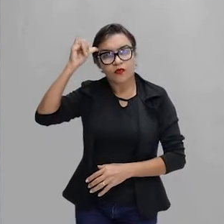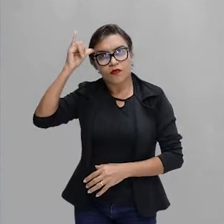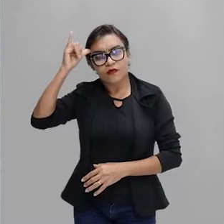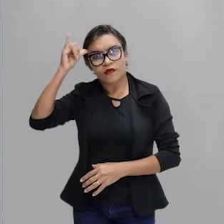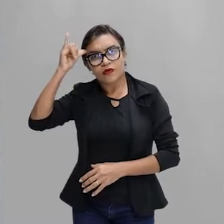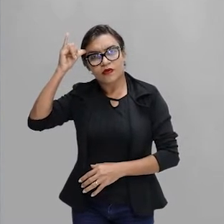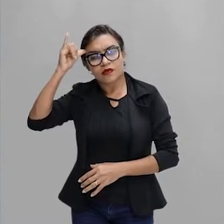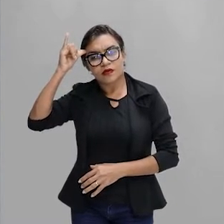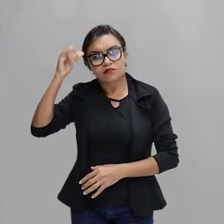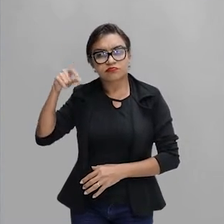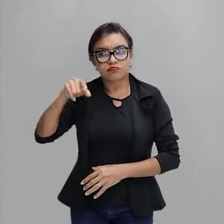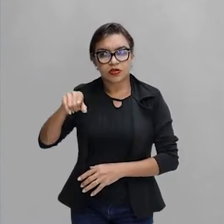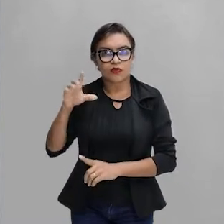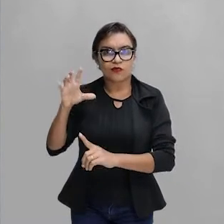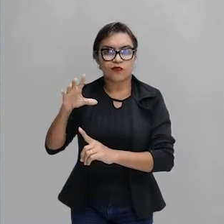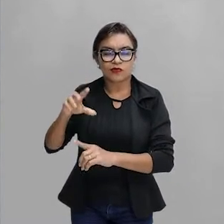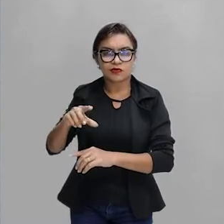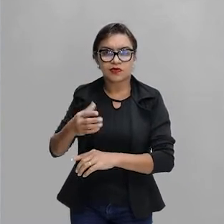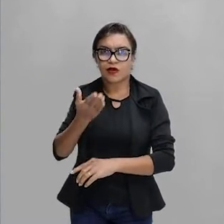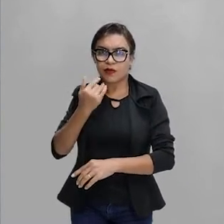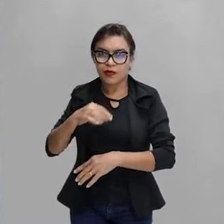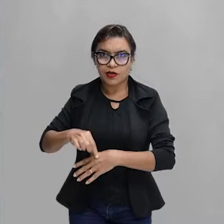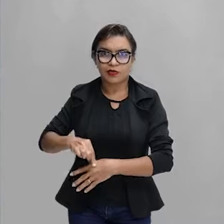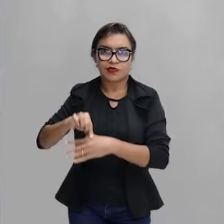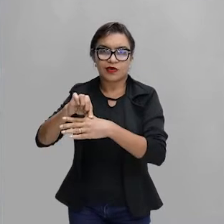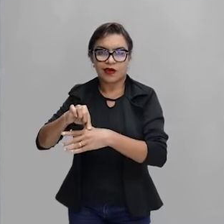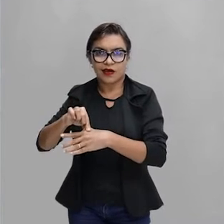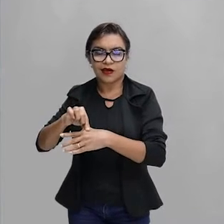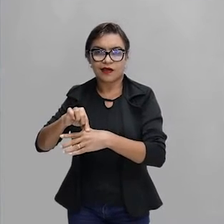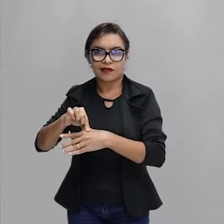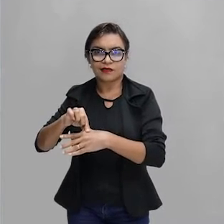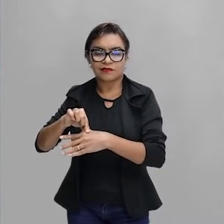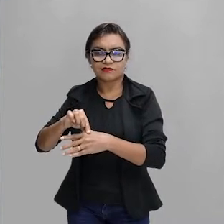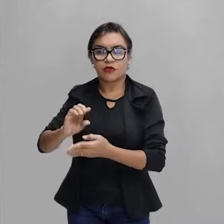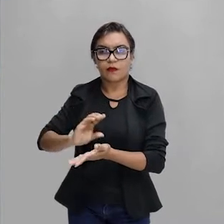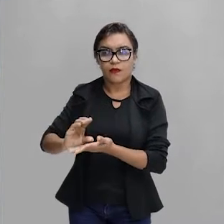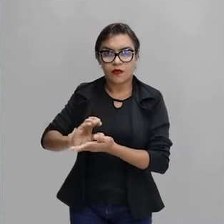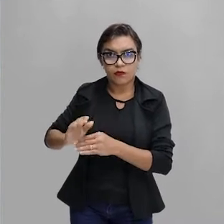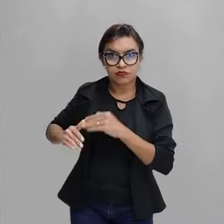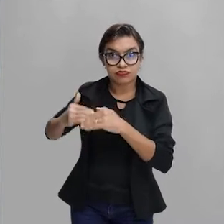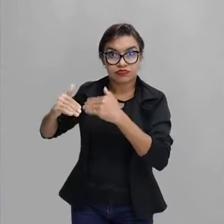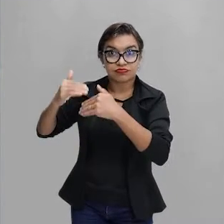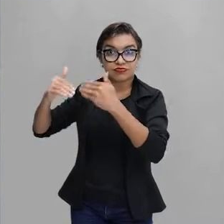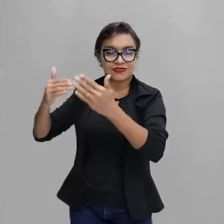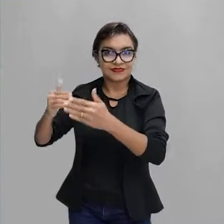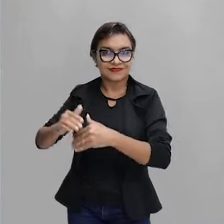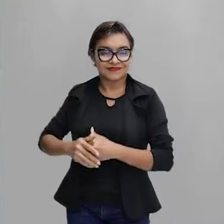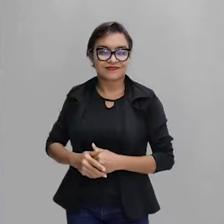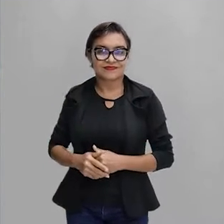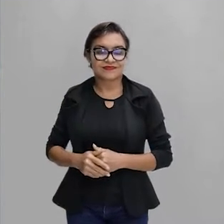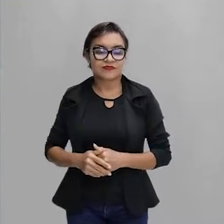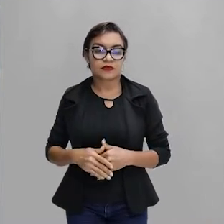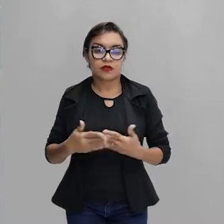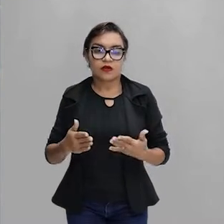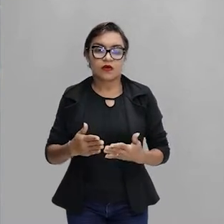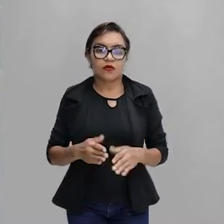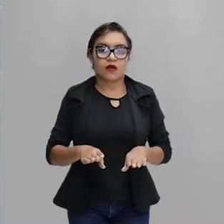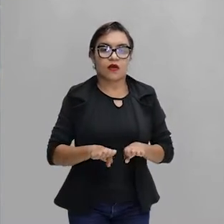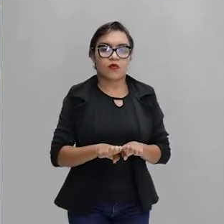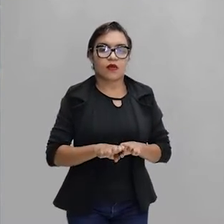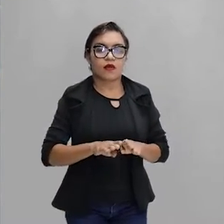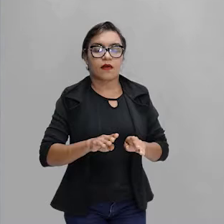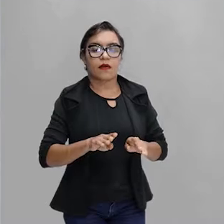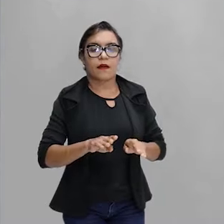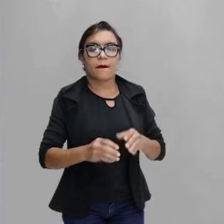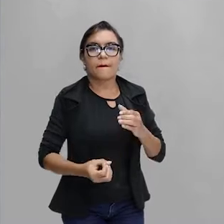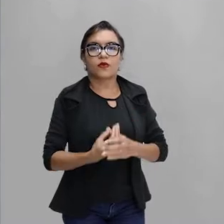produção de carne para abastecimento, ou do mercado interno ou do mercado externo, cresceu. Então, tu já sabe, produção de corte é